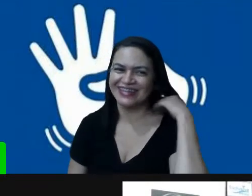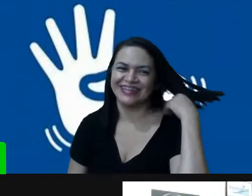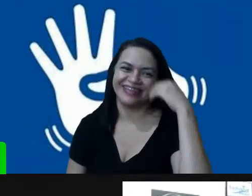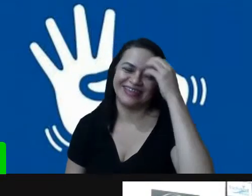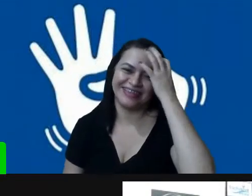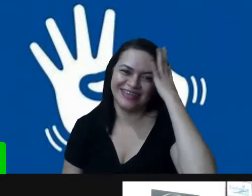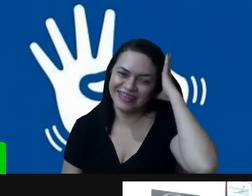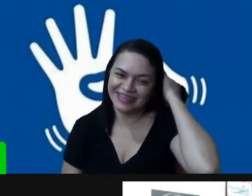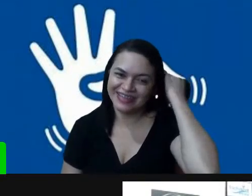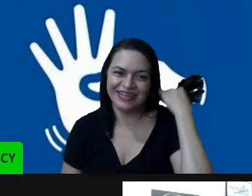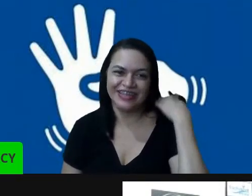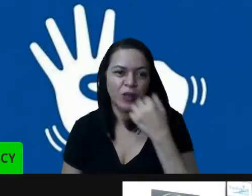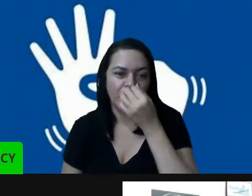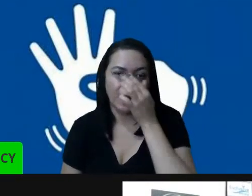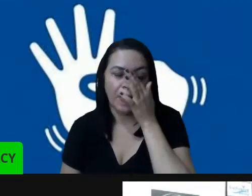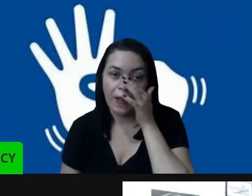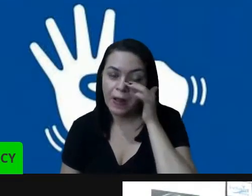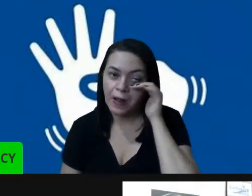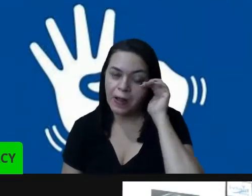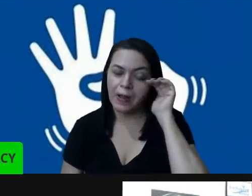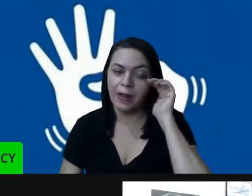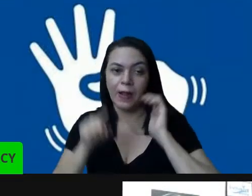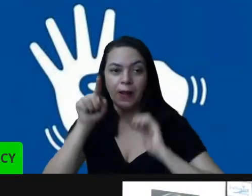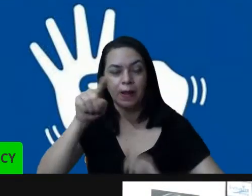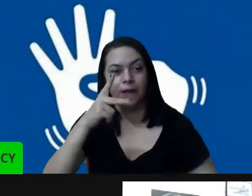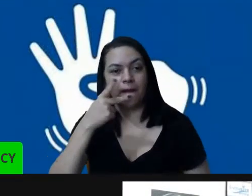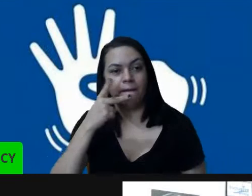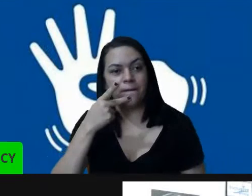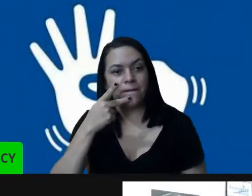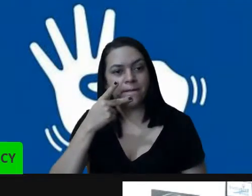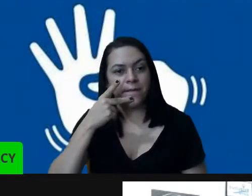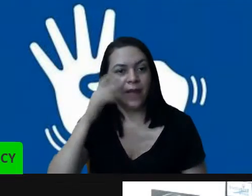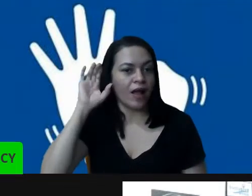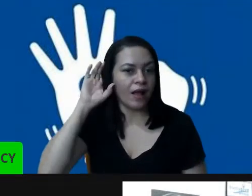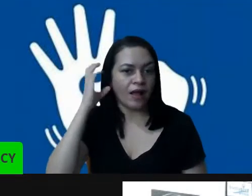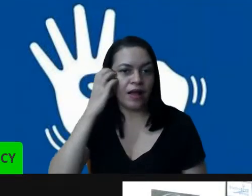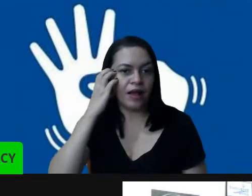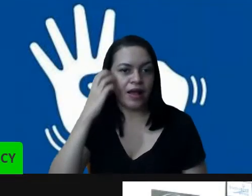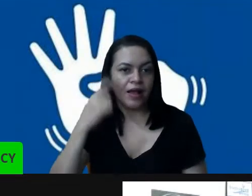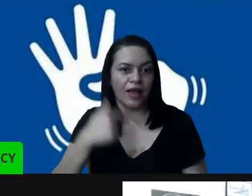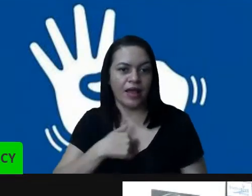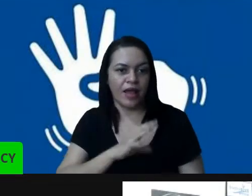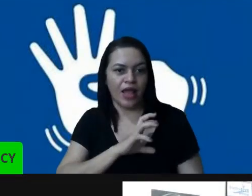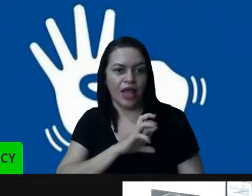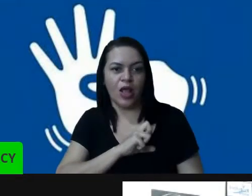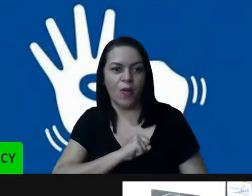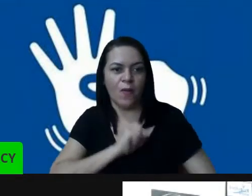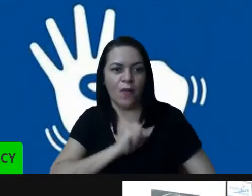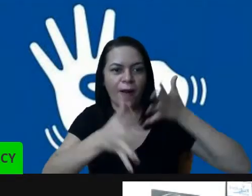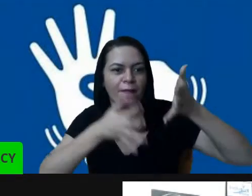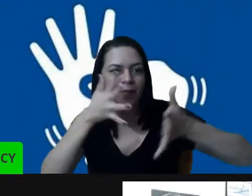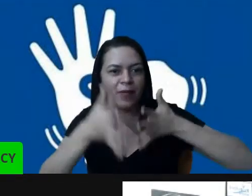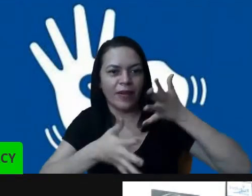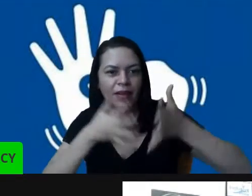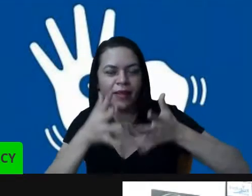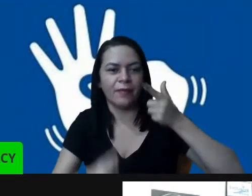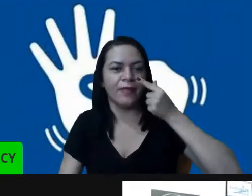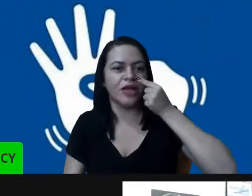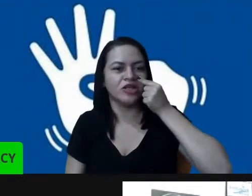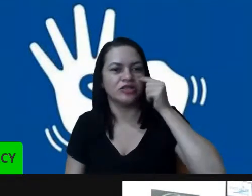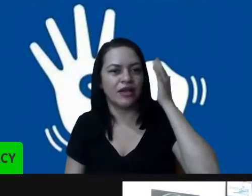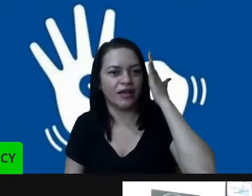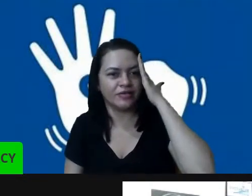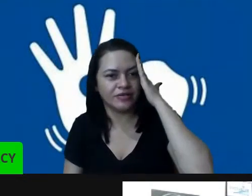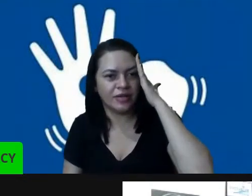Cara, olha, é um relato assim. Eu amo livros, já se sabe, Paulo sabe.